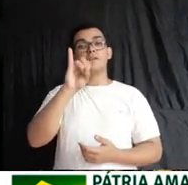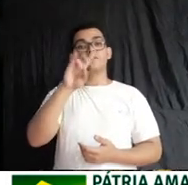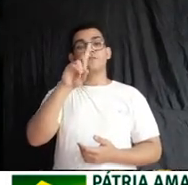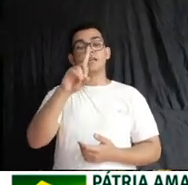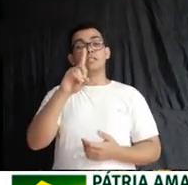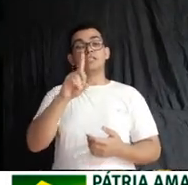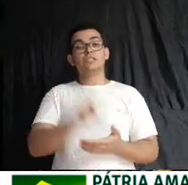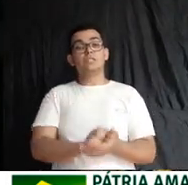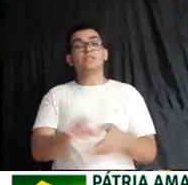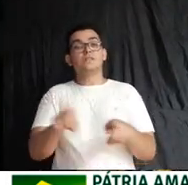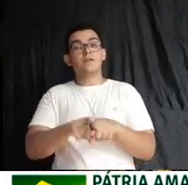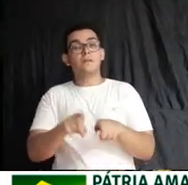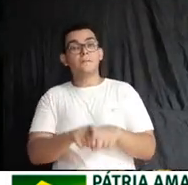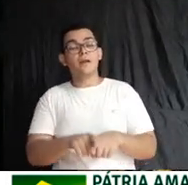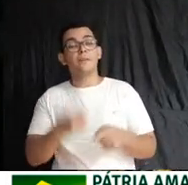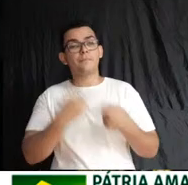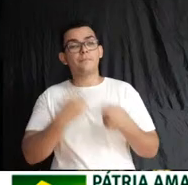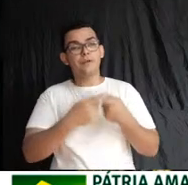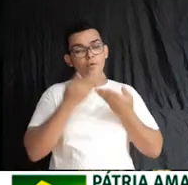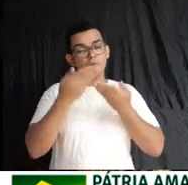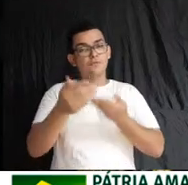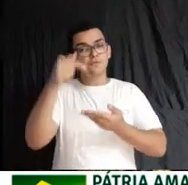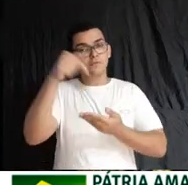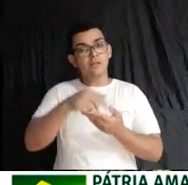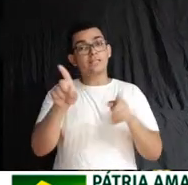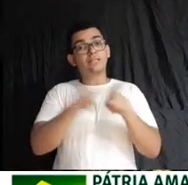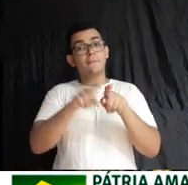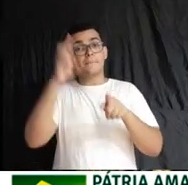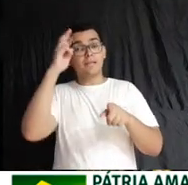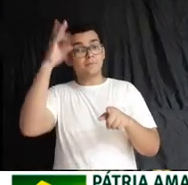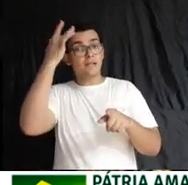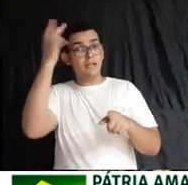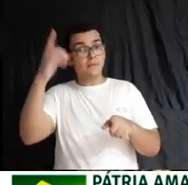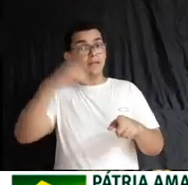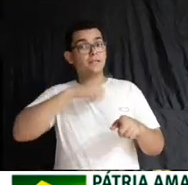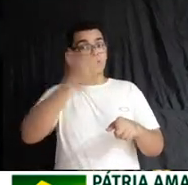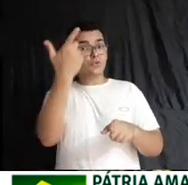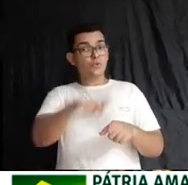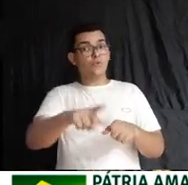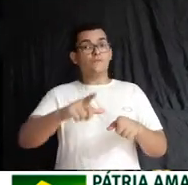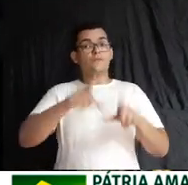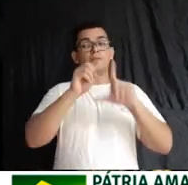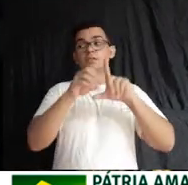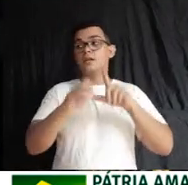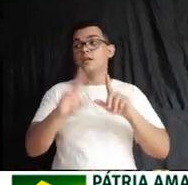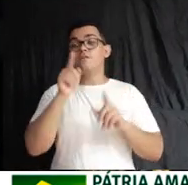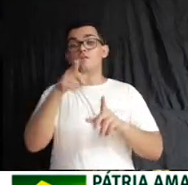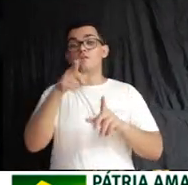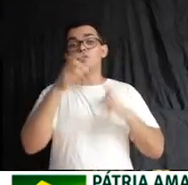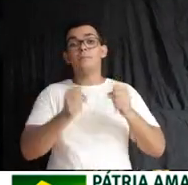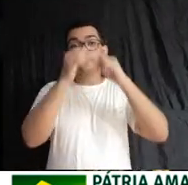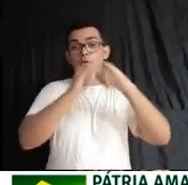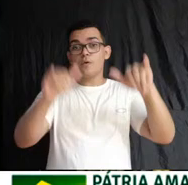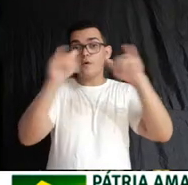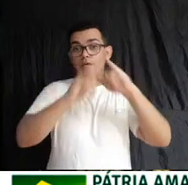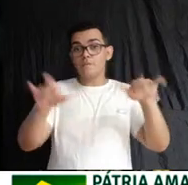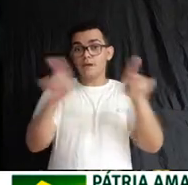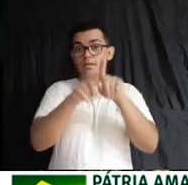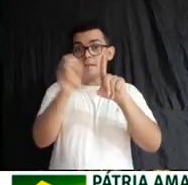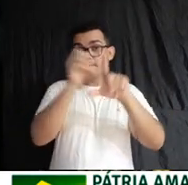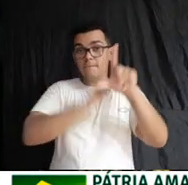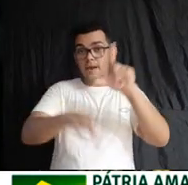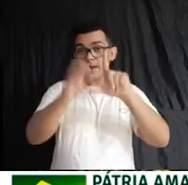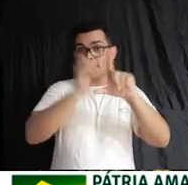amanhã também vamos estar junto com você novamente aqui na live. Já compartilha aí, a partir das 5 horas da